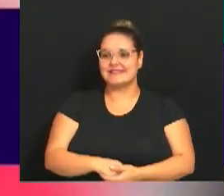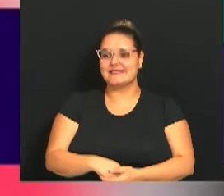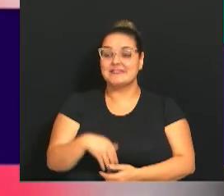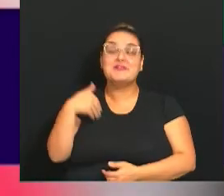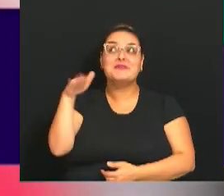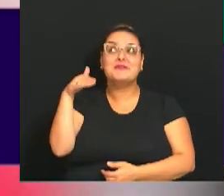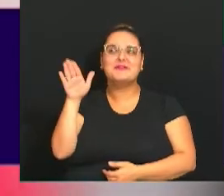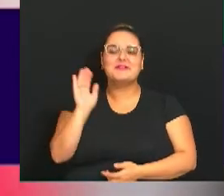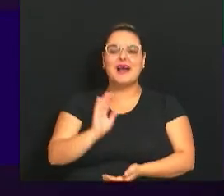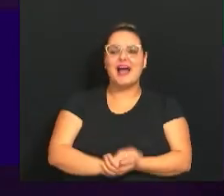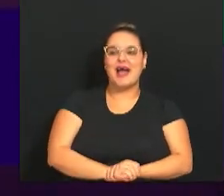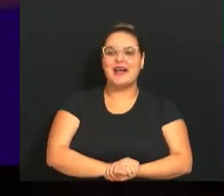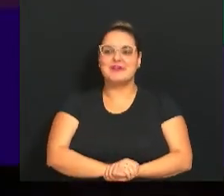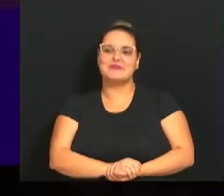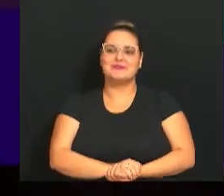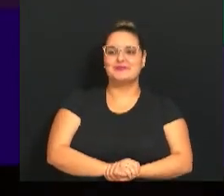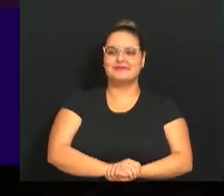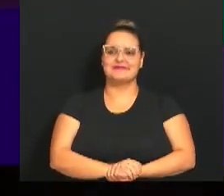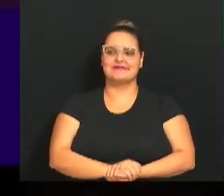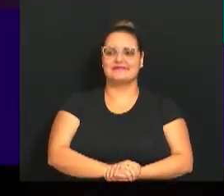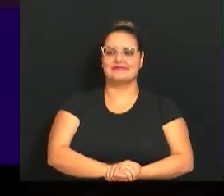aí, marinheirão.